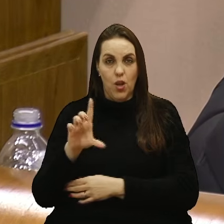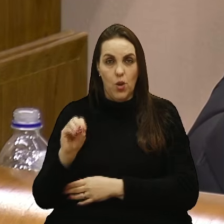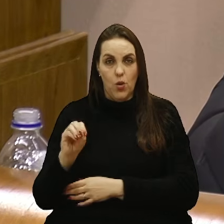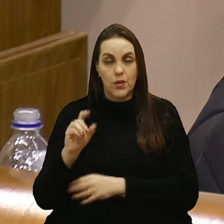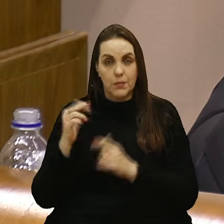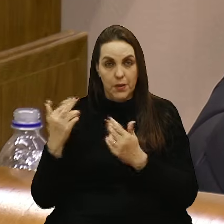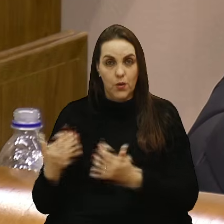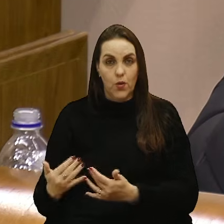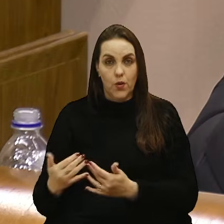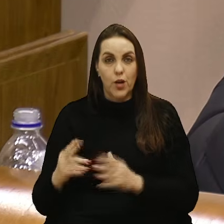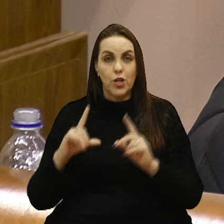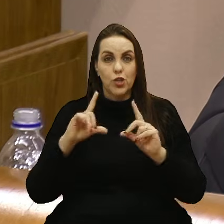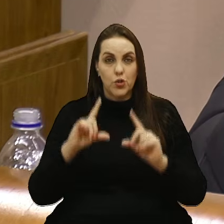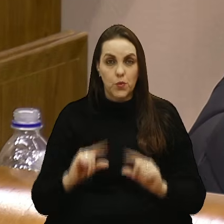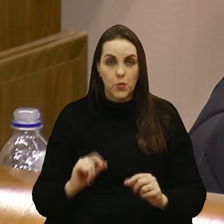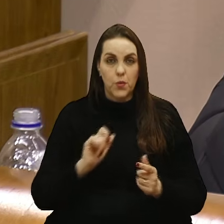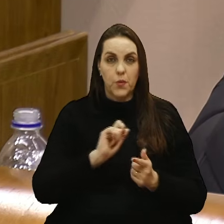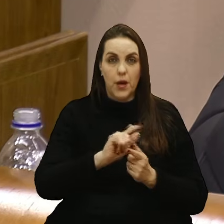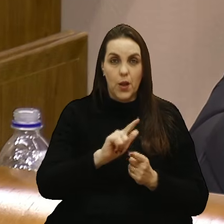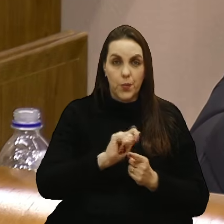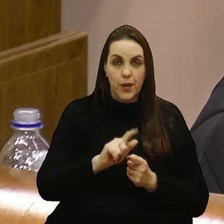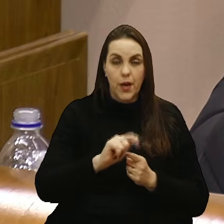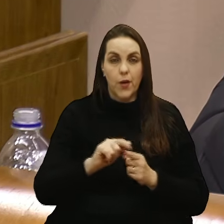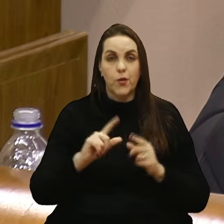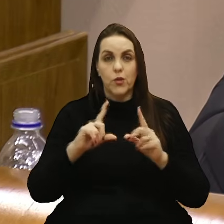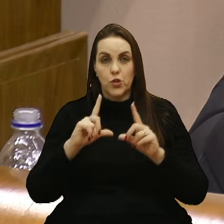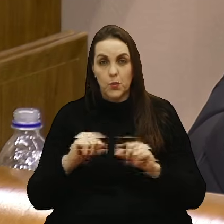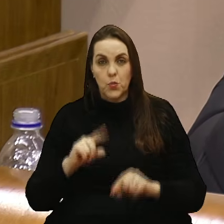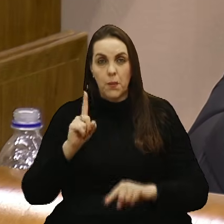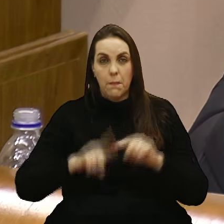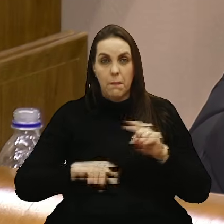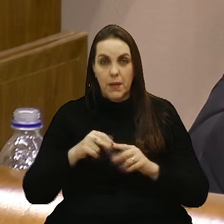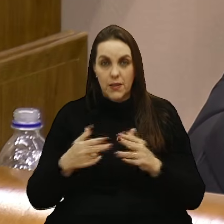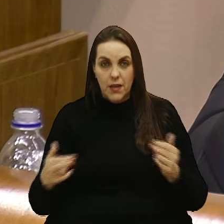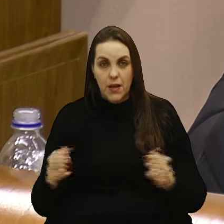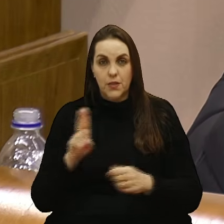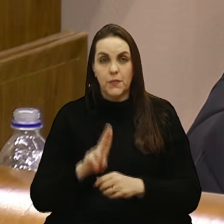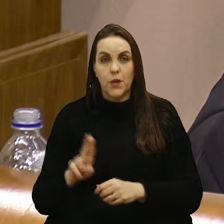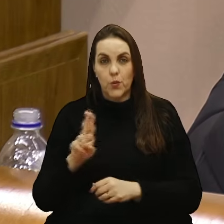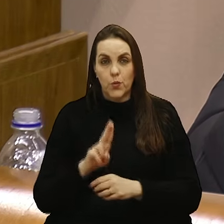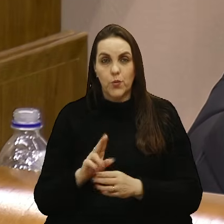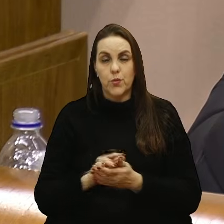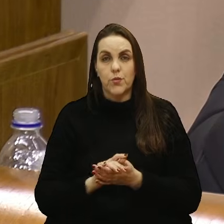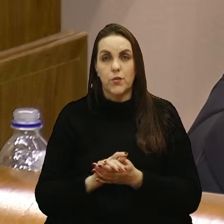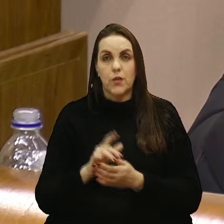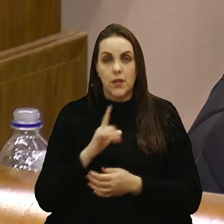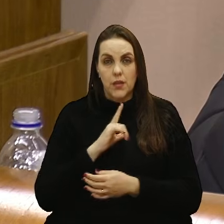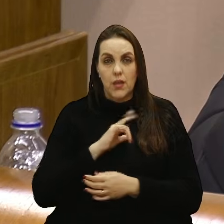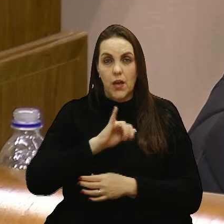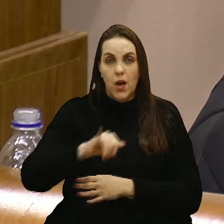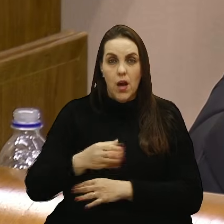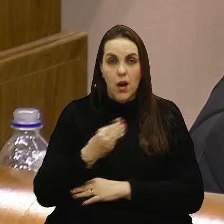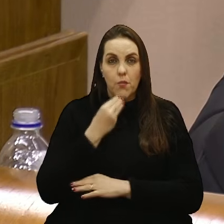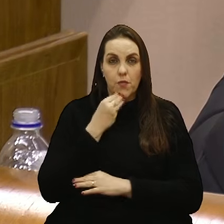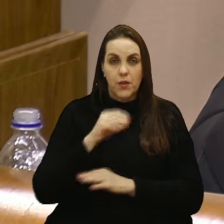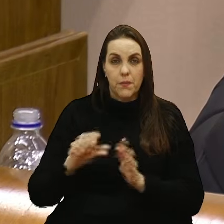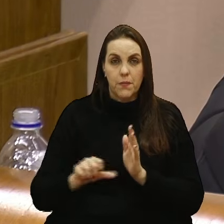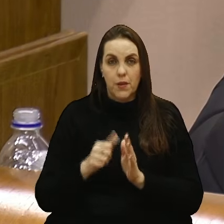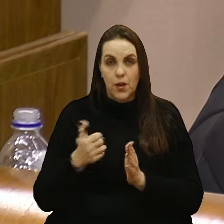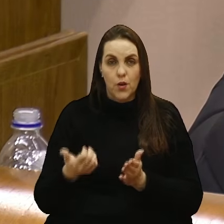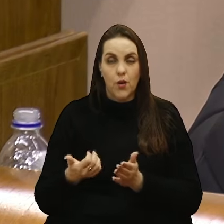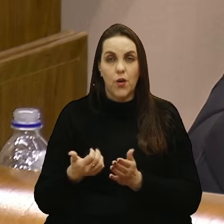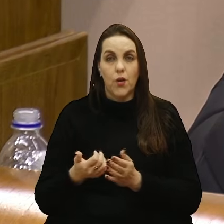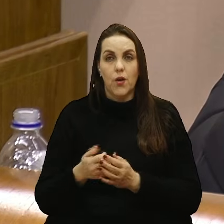locações, reduzindo materiais de consumo, tendo um melhor aproveitamento no nosso